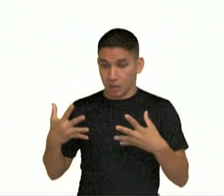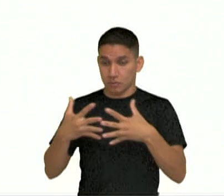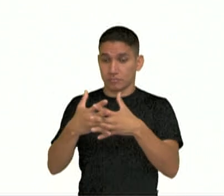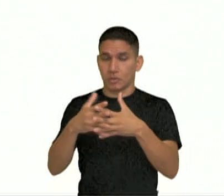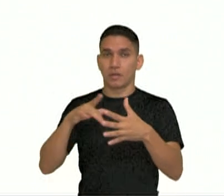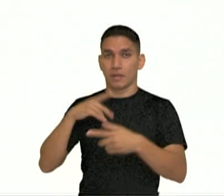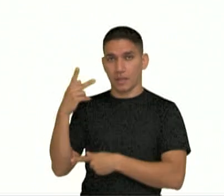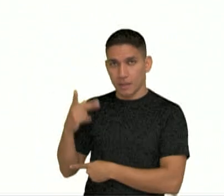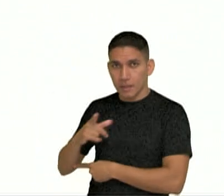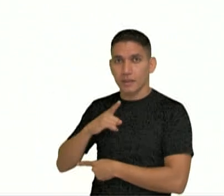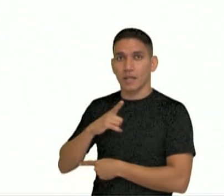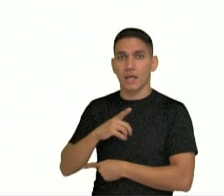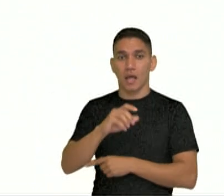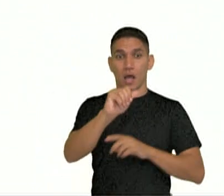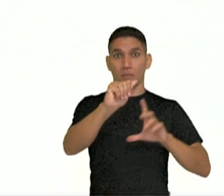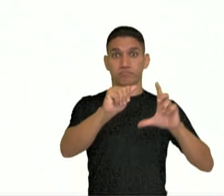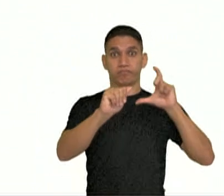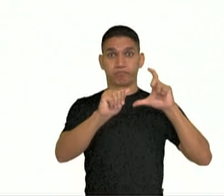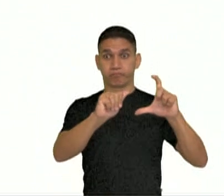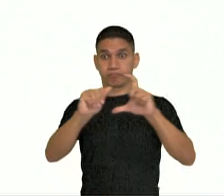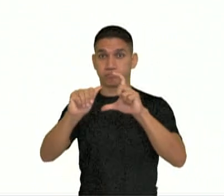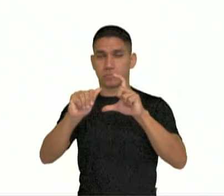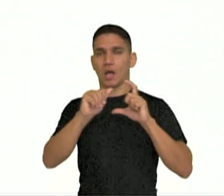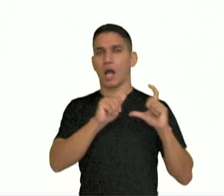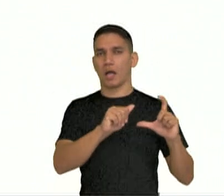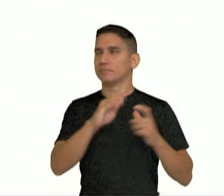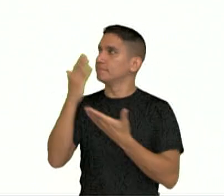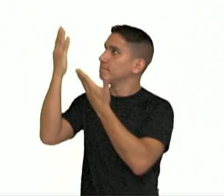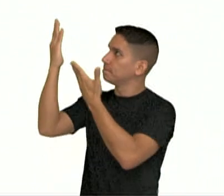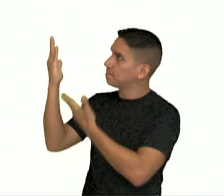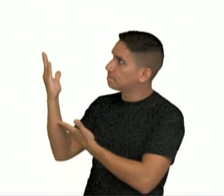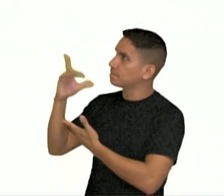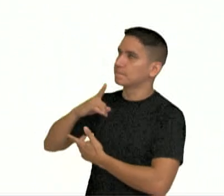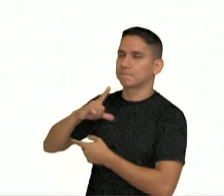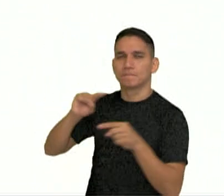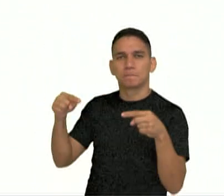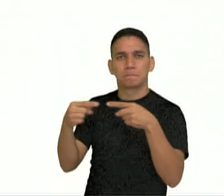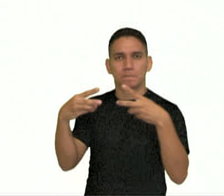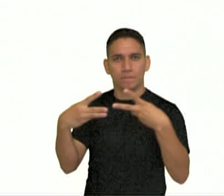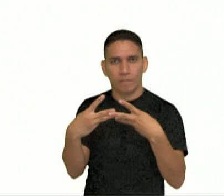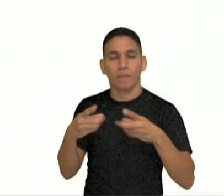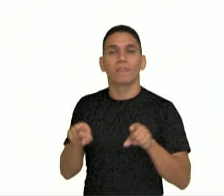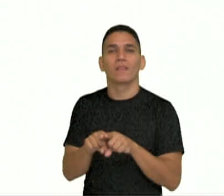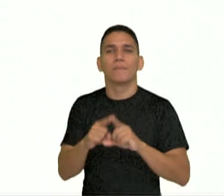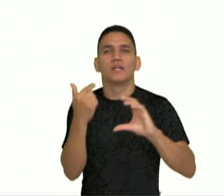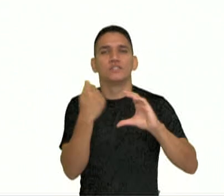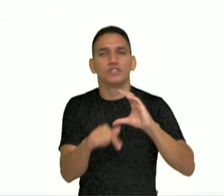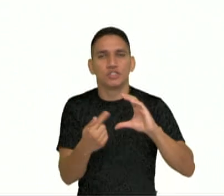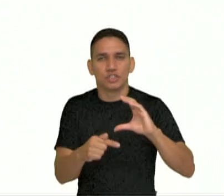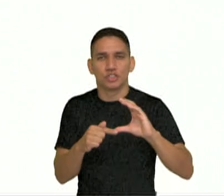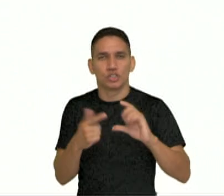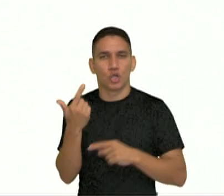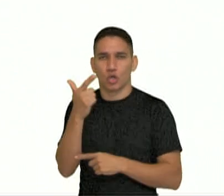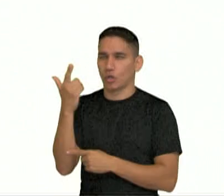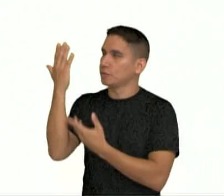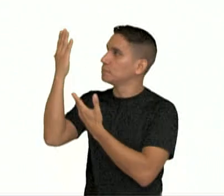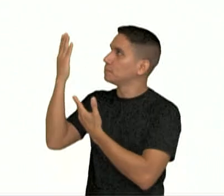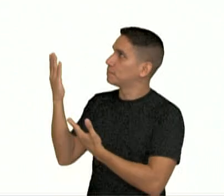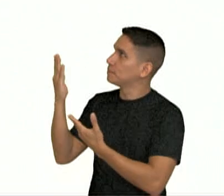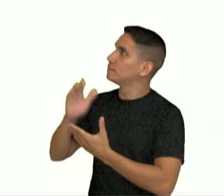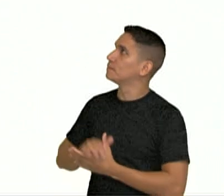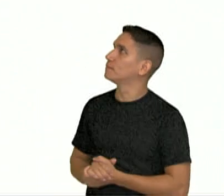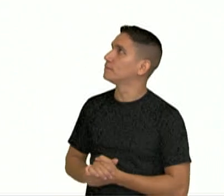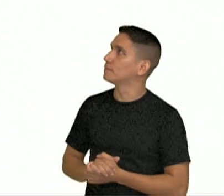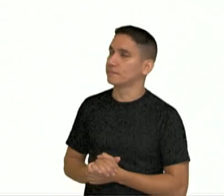com genótipo Azão, Bzinho, Czinho e um de genótipo Azinho,